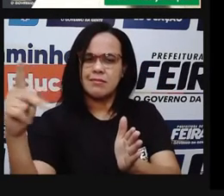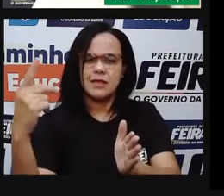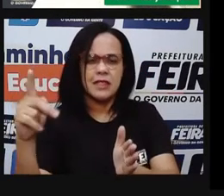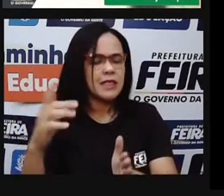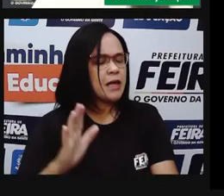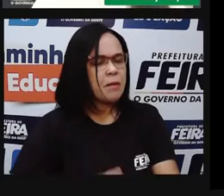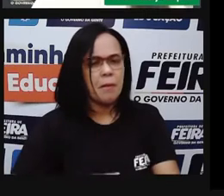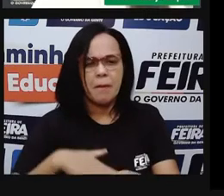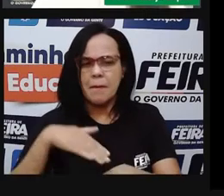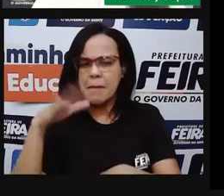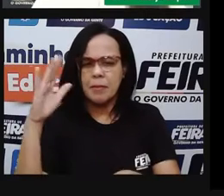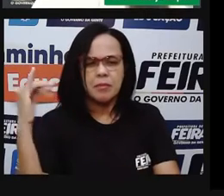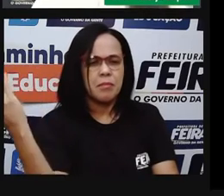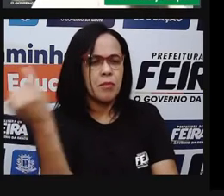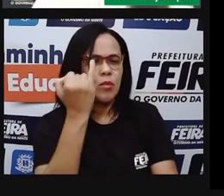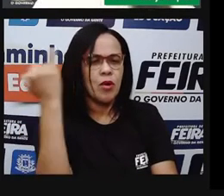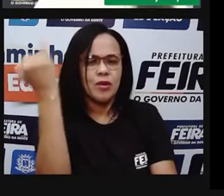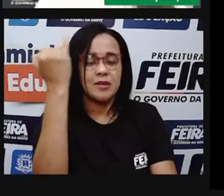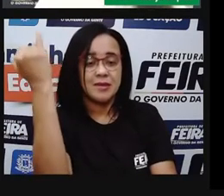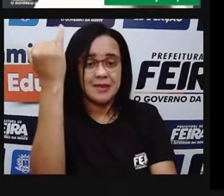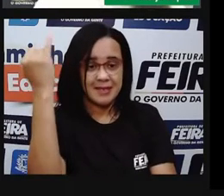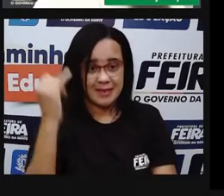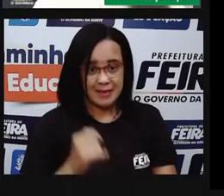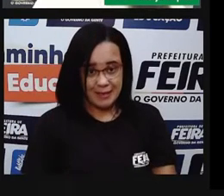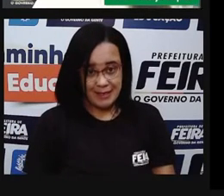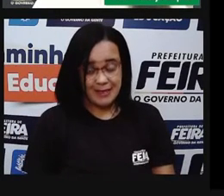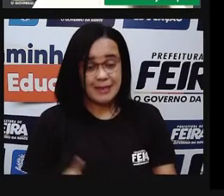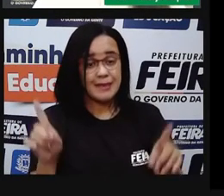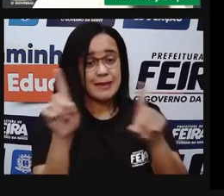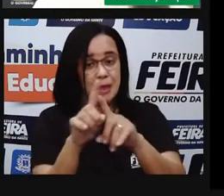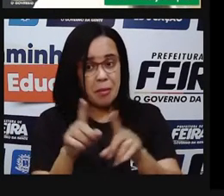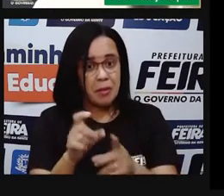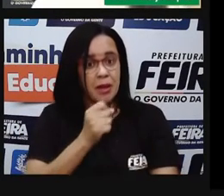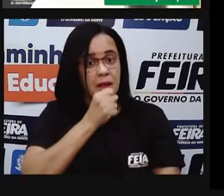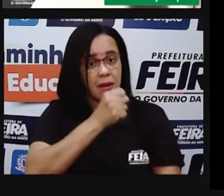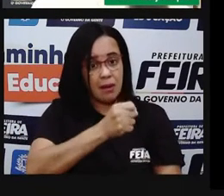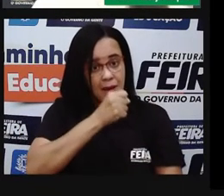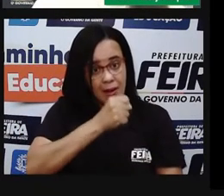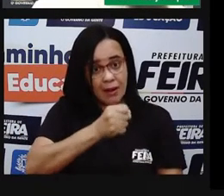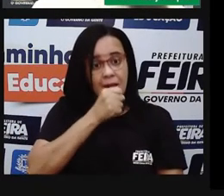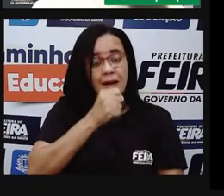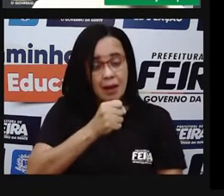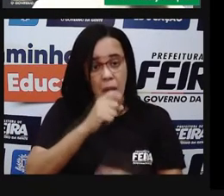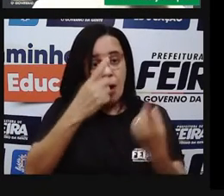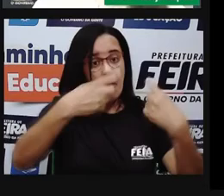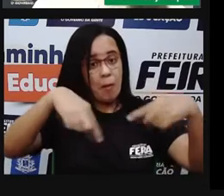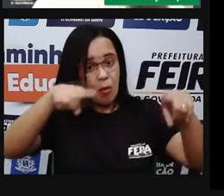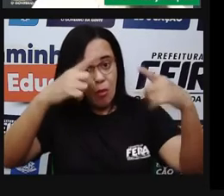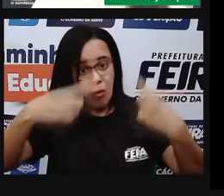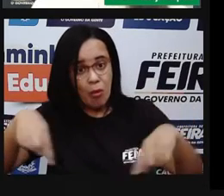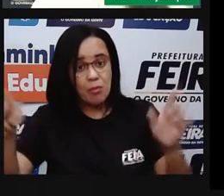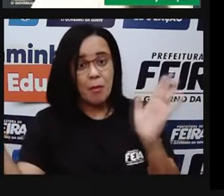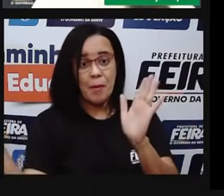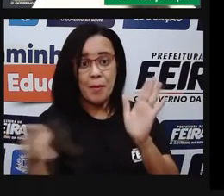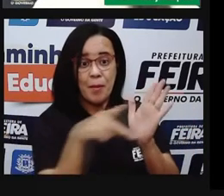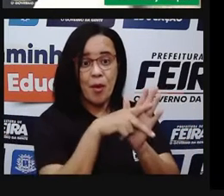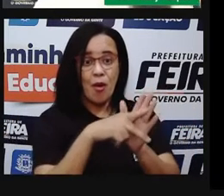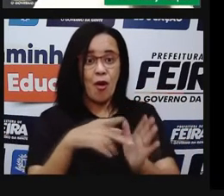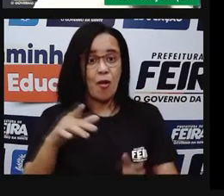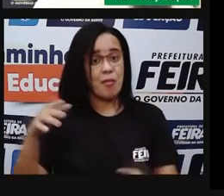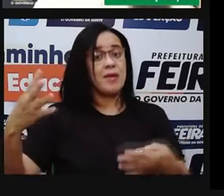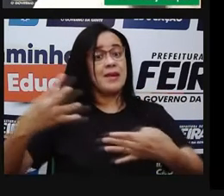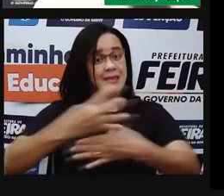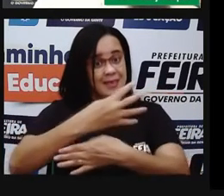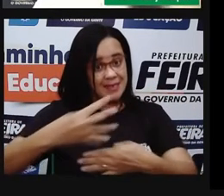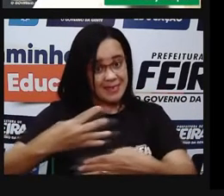Cantor, compositor de músicas regionais e de nosso glorioso forró. Já tem